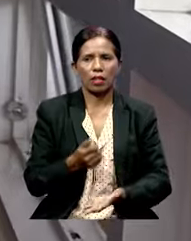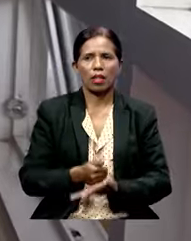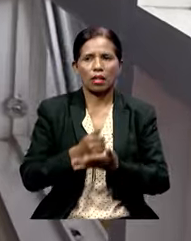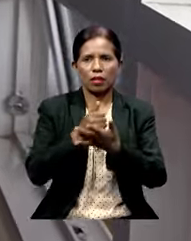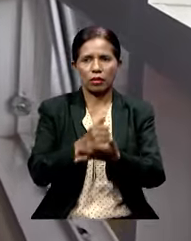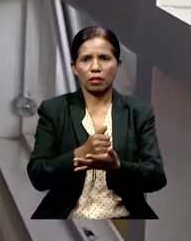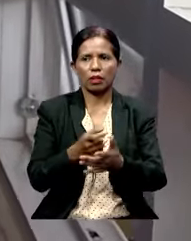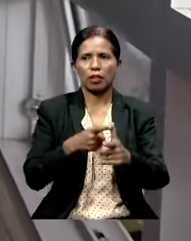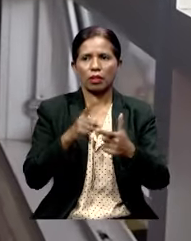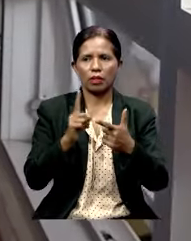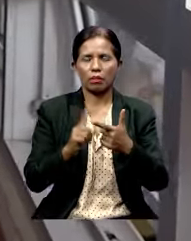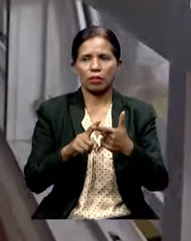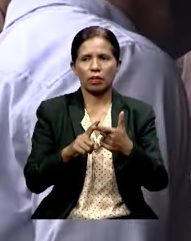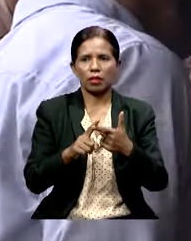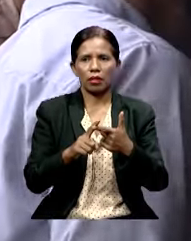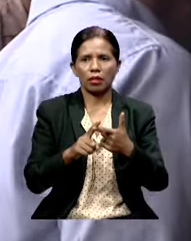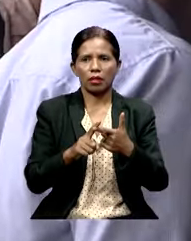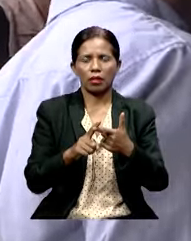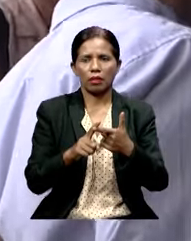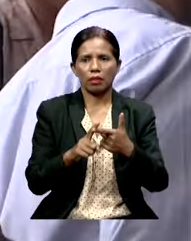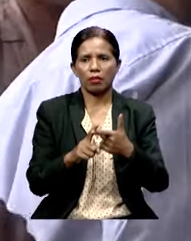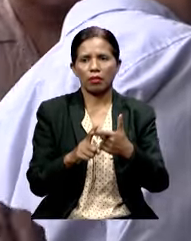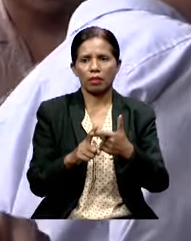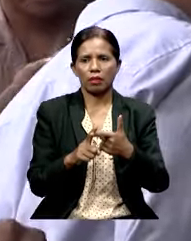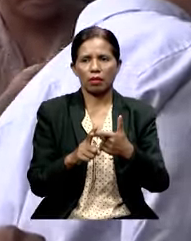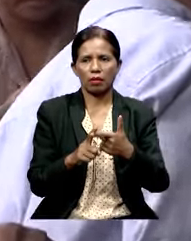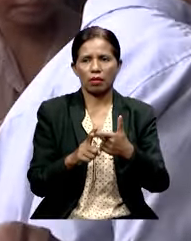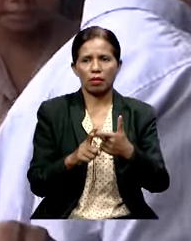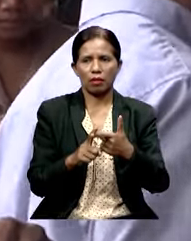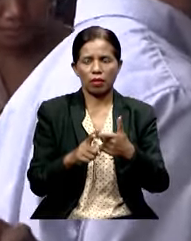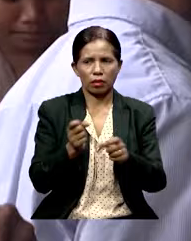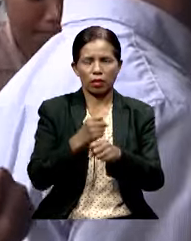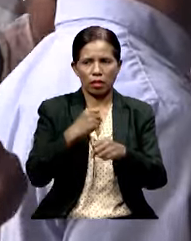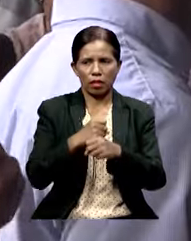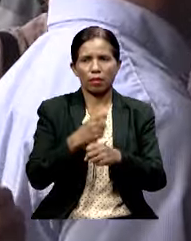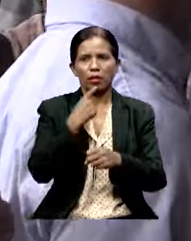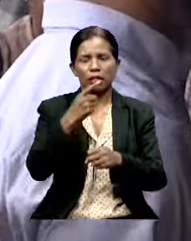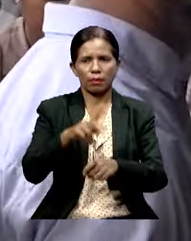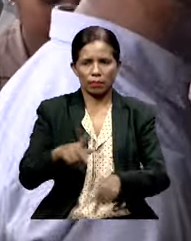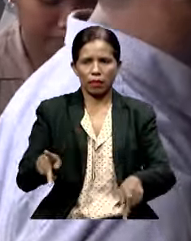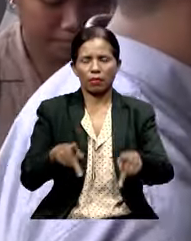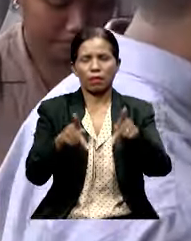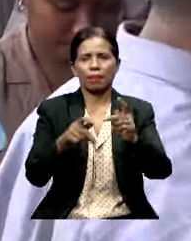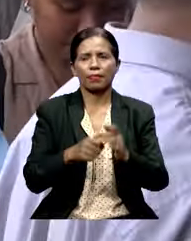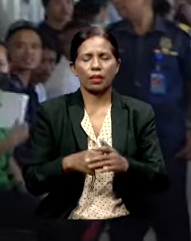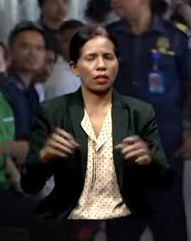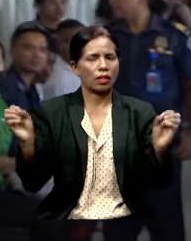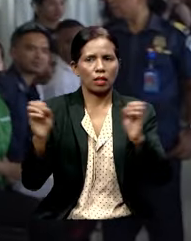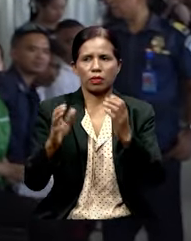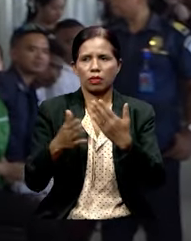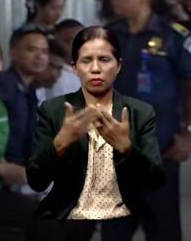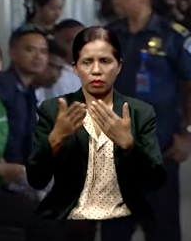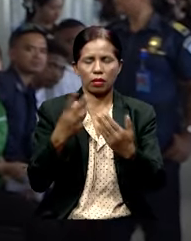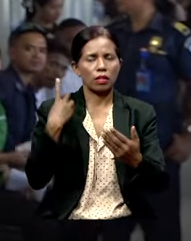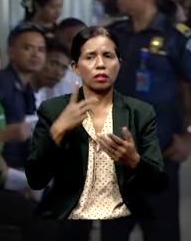para depois bele atu halo satisfação ba public ne ala os fácil mai be ta